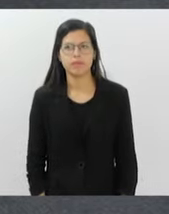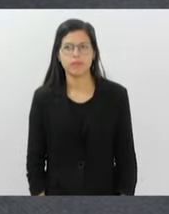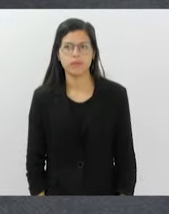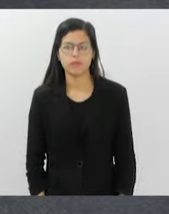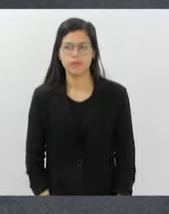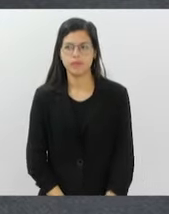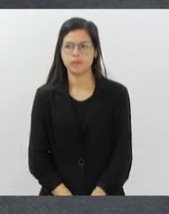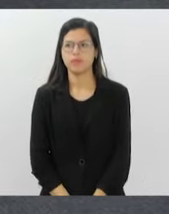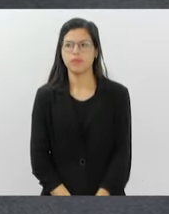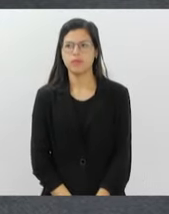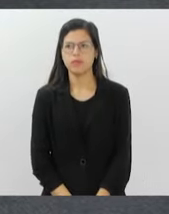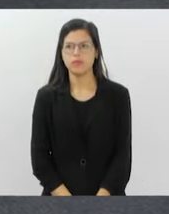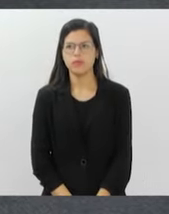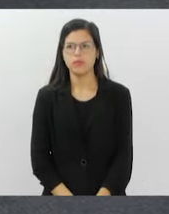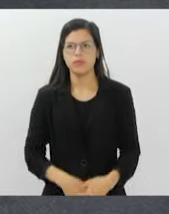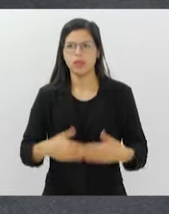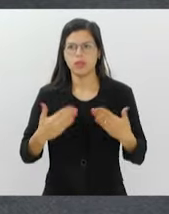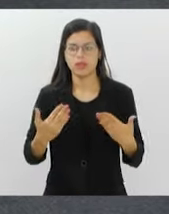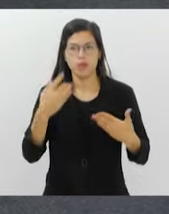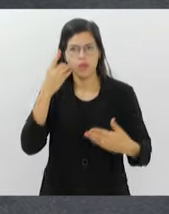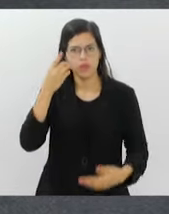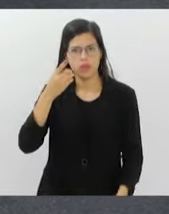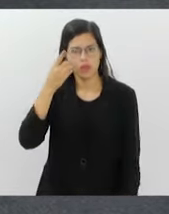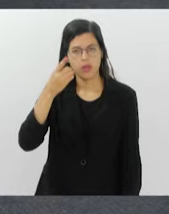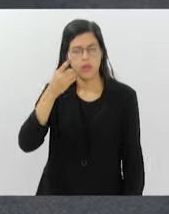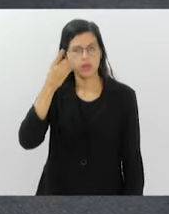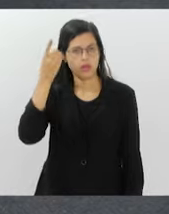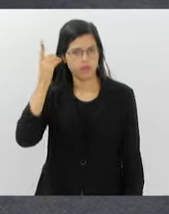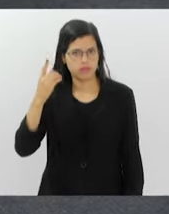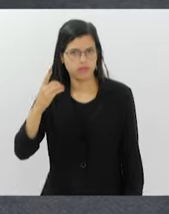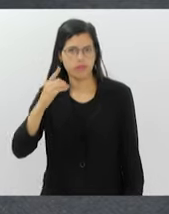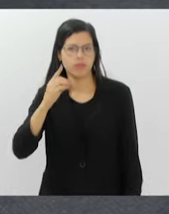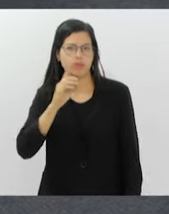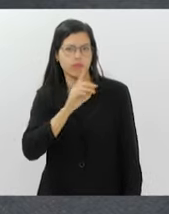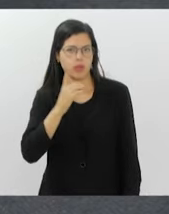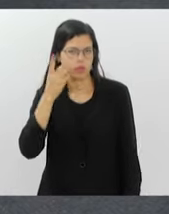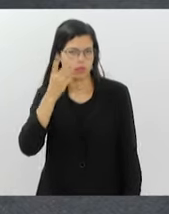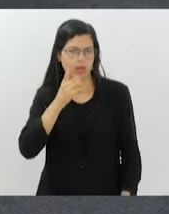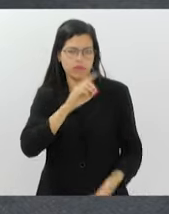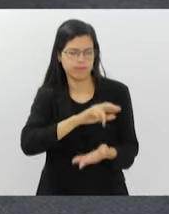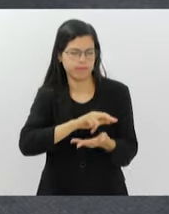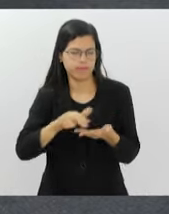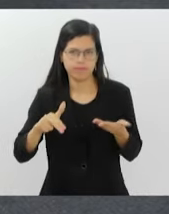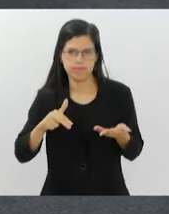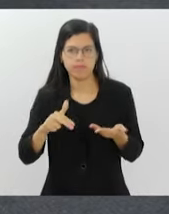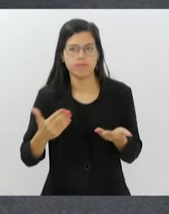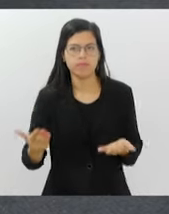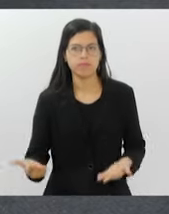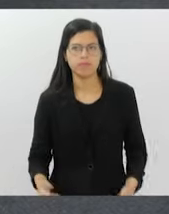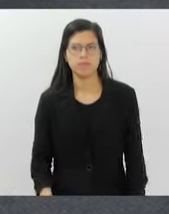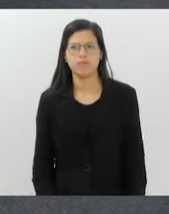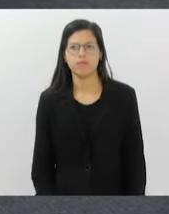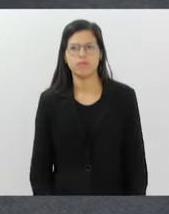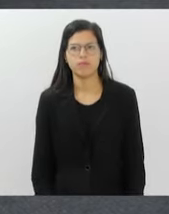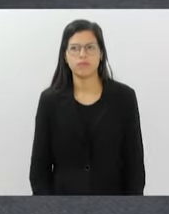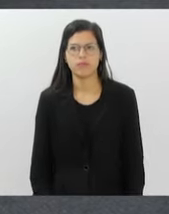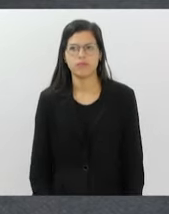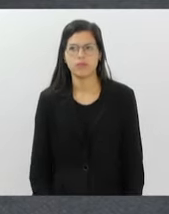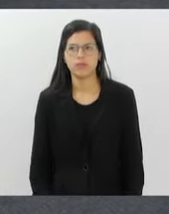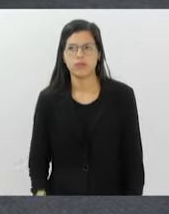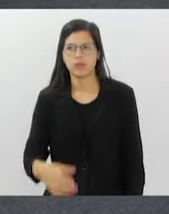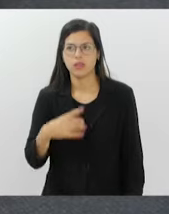então deputada Deputado Josemar deputada éca então houve uma lei